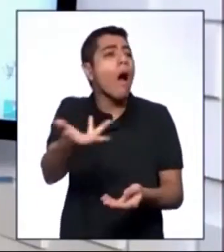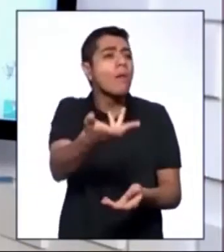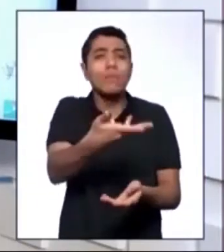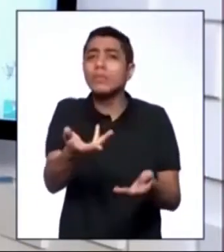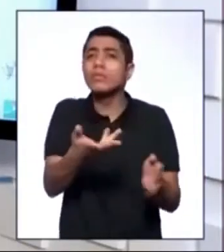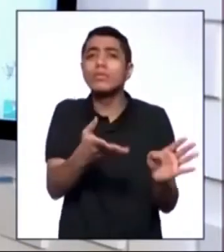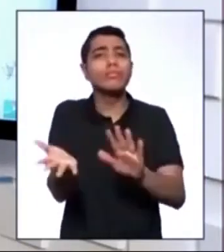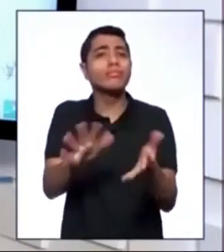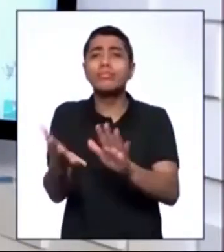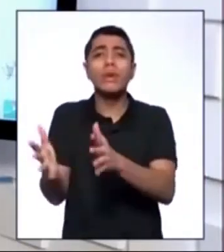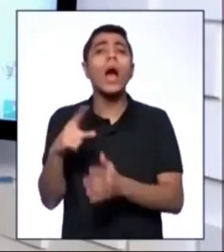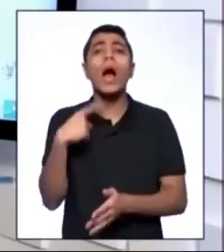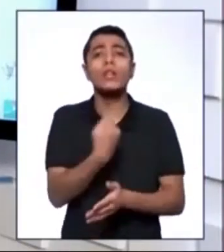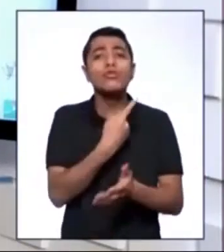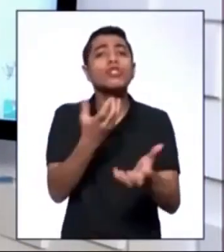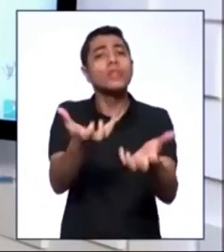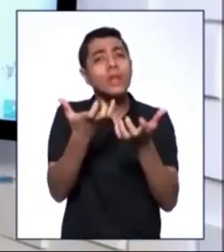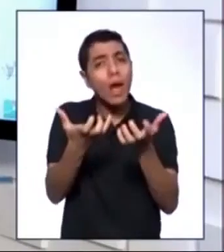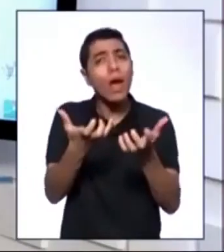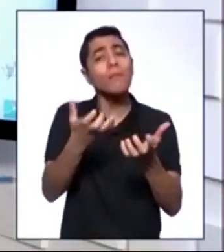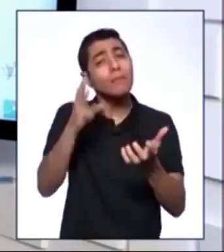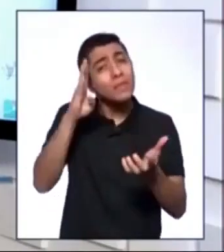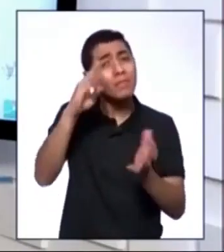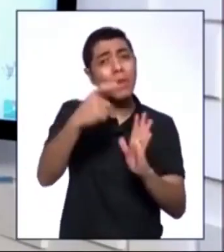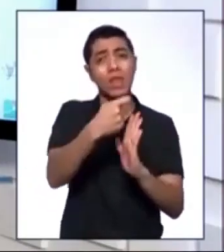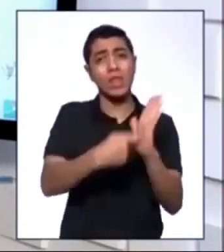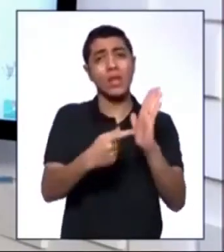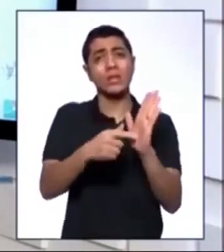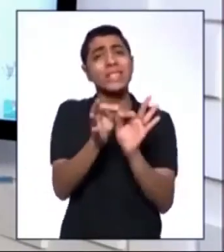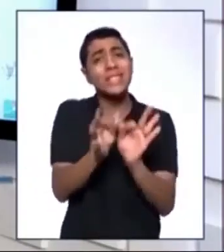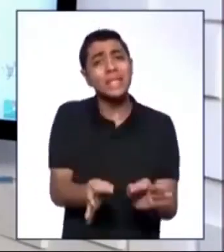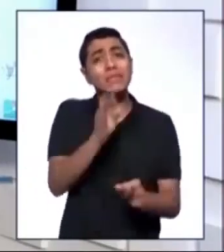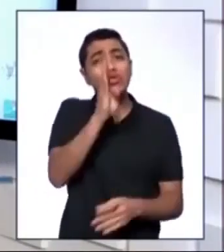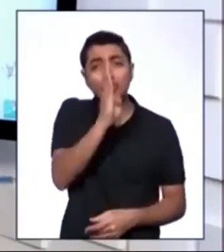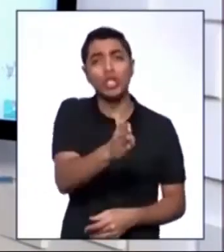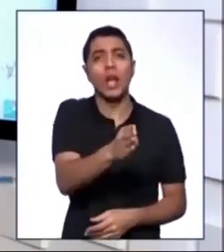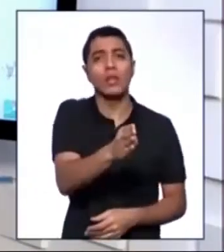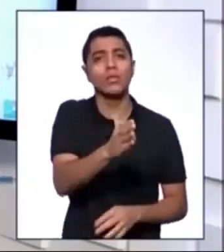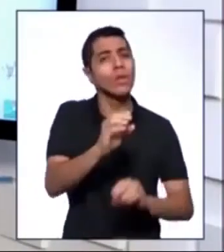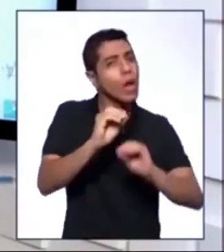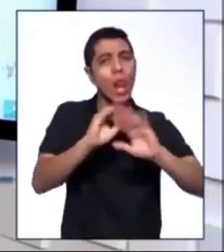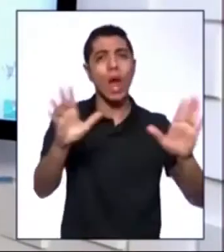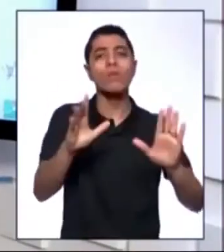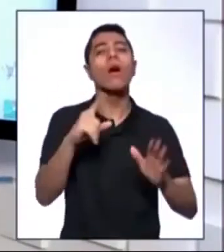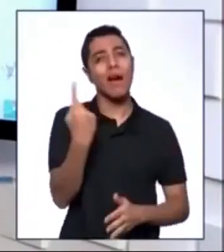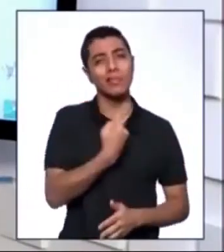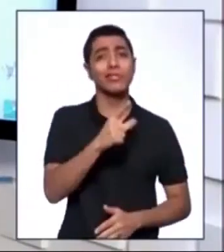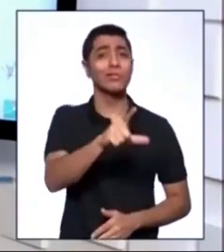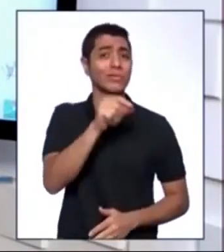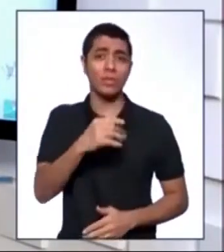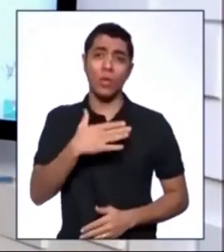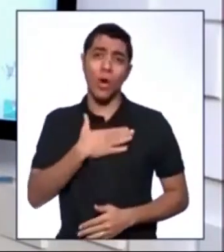mais objetivos, mais diretos. Entende? Então, isso faz parte de um movimento